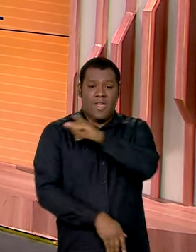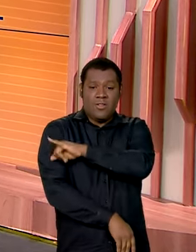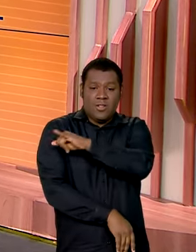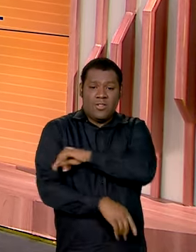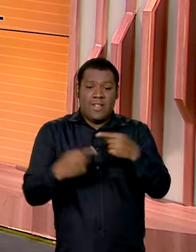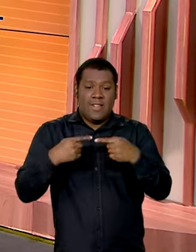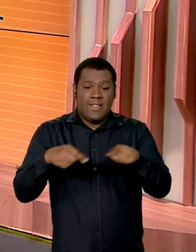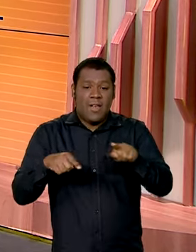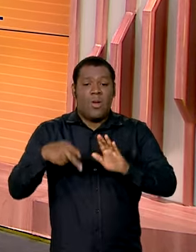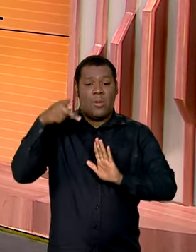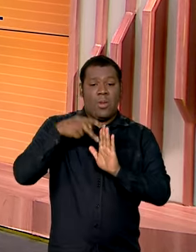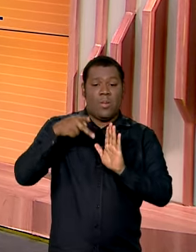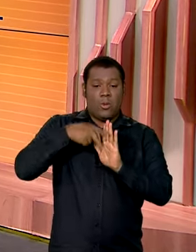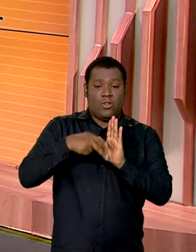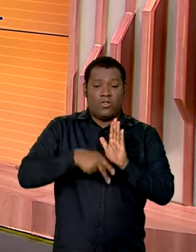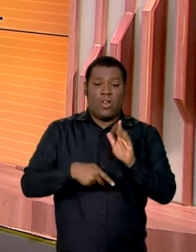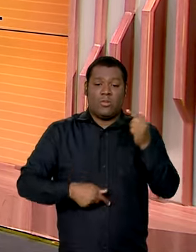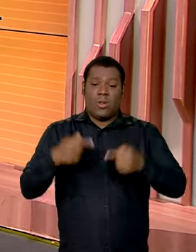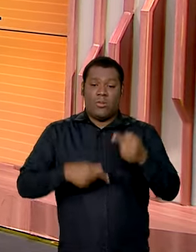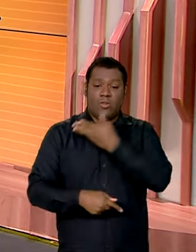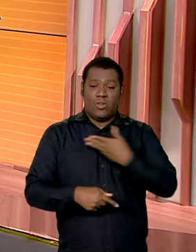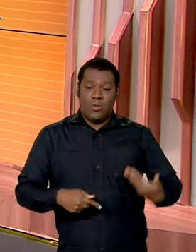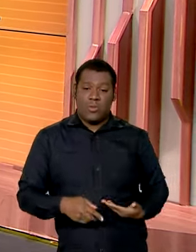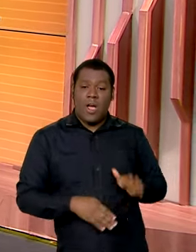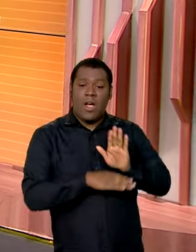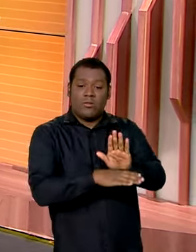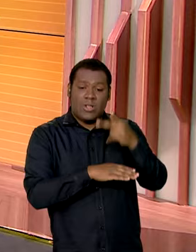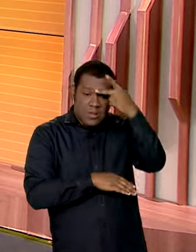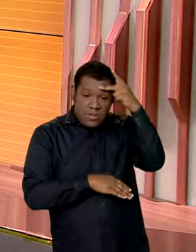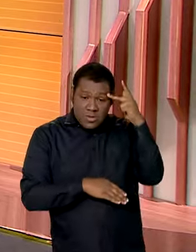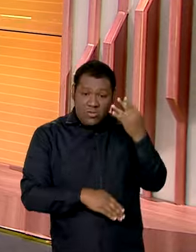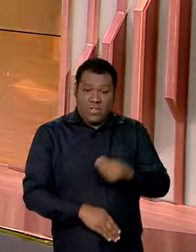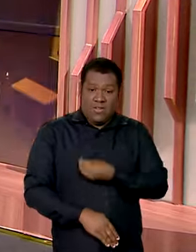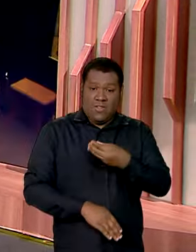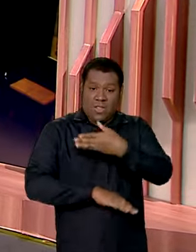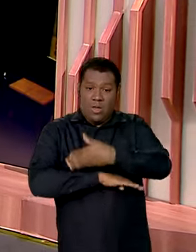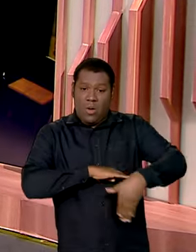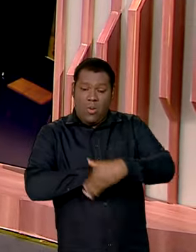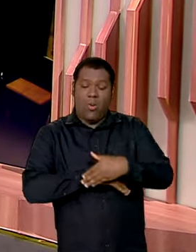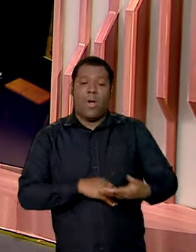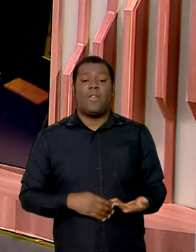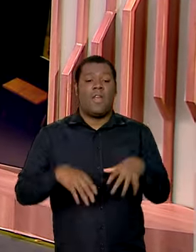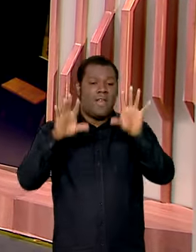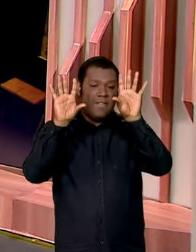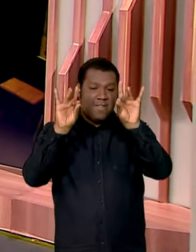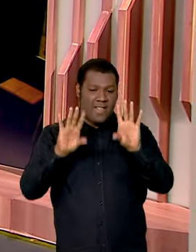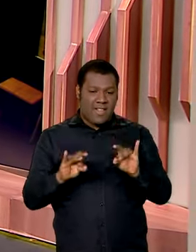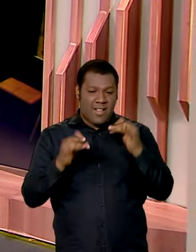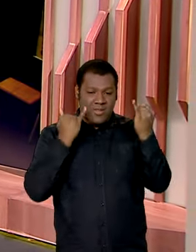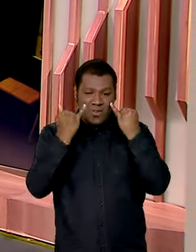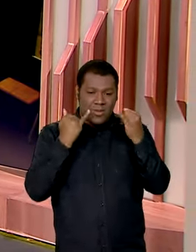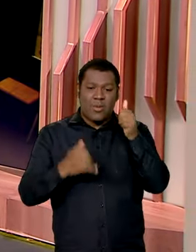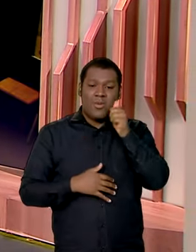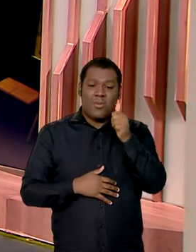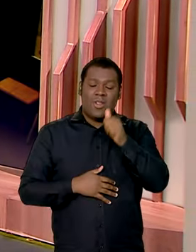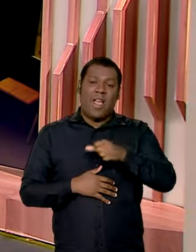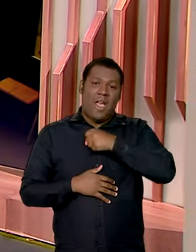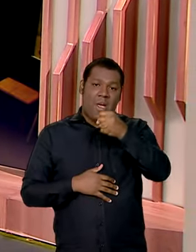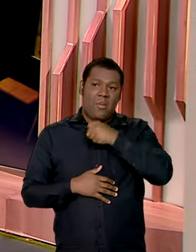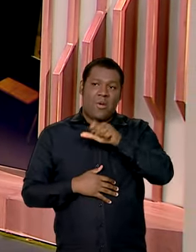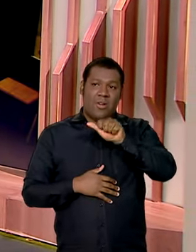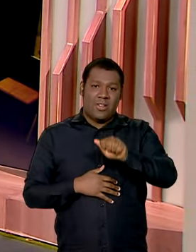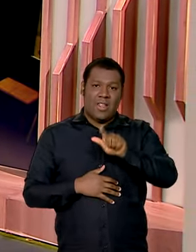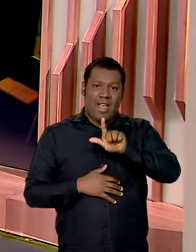políticas públicas para a população em situação de rua. Quem tem os detalhes para a gente é a repórter Alessandra Lago, direto